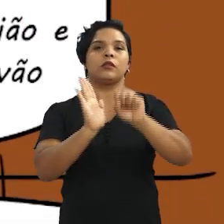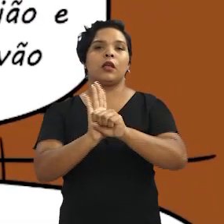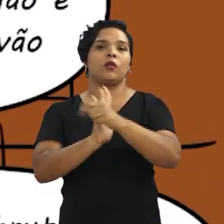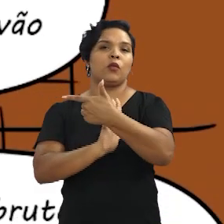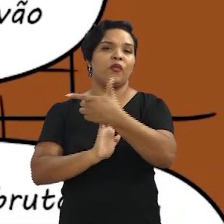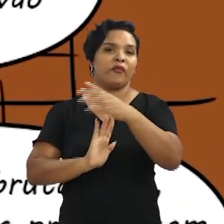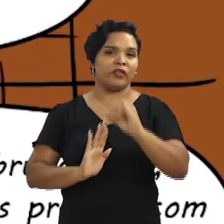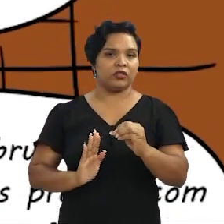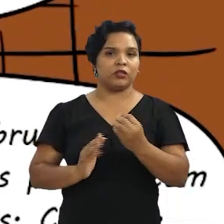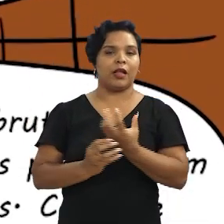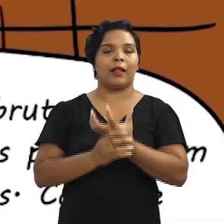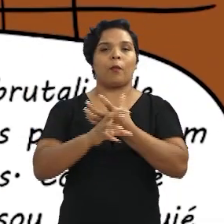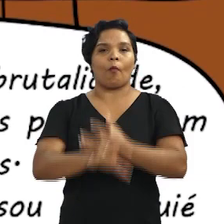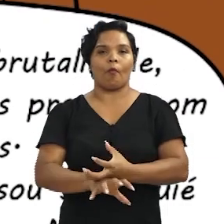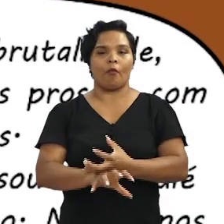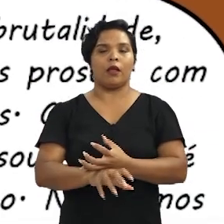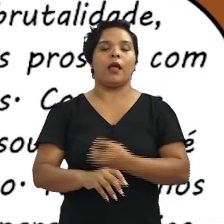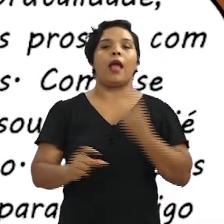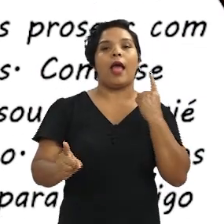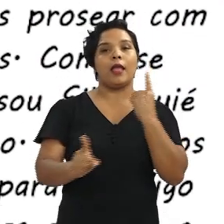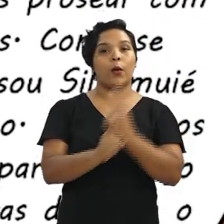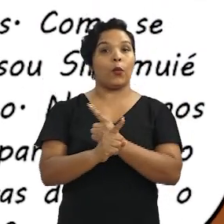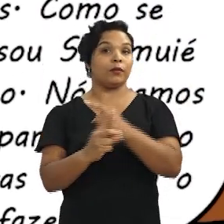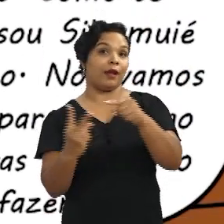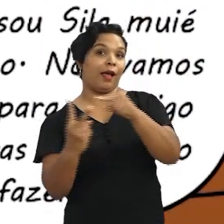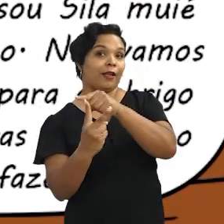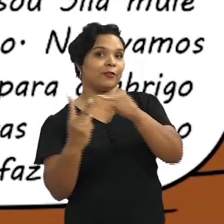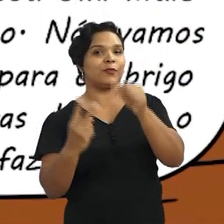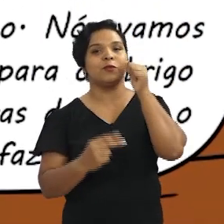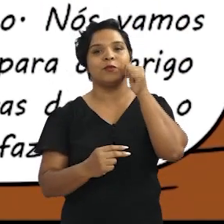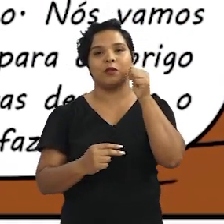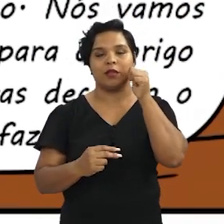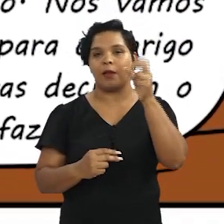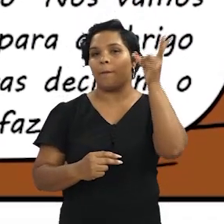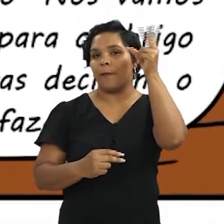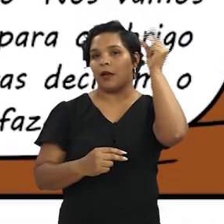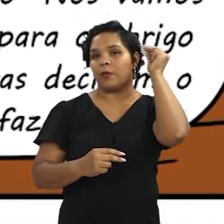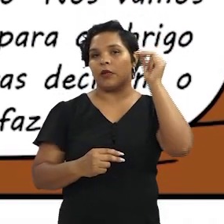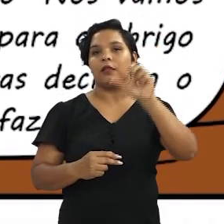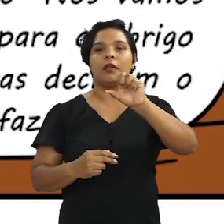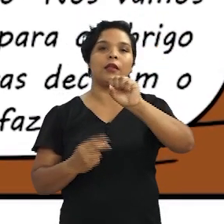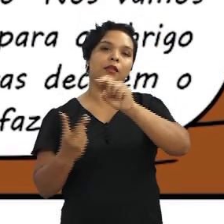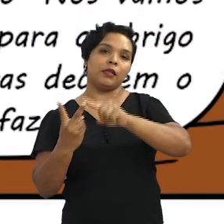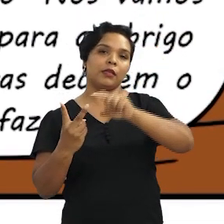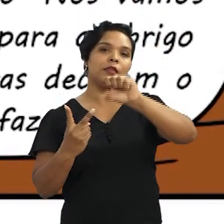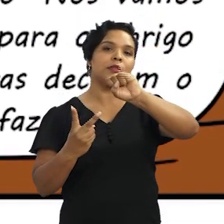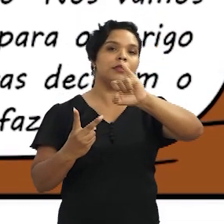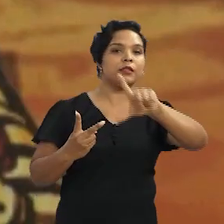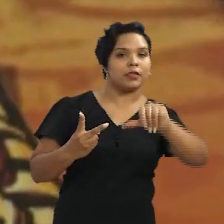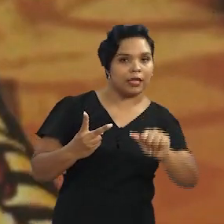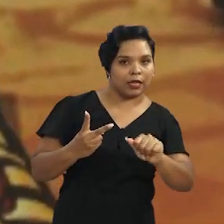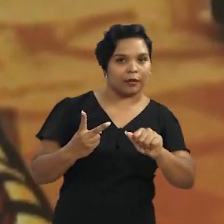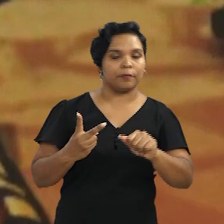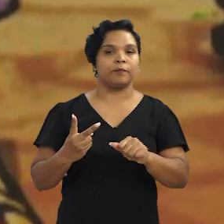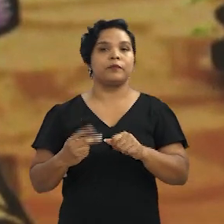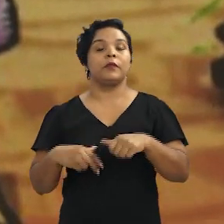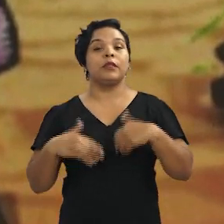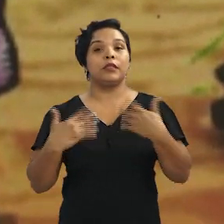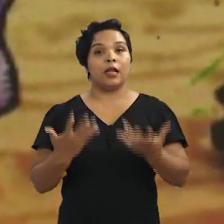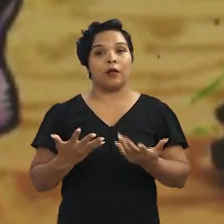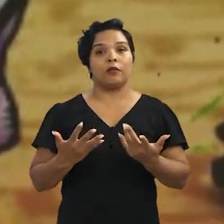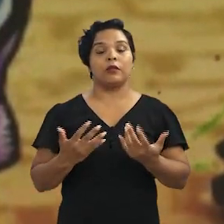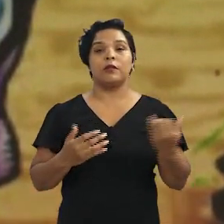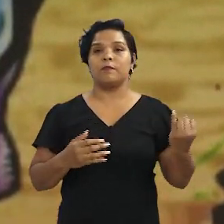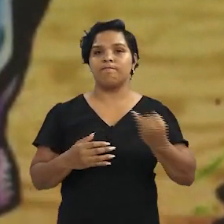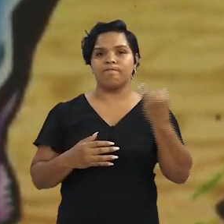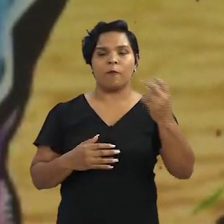tempo, no século XX, na Caatinga, e eles encontram as 2 em vida, Sila e Maria Bonita. esse estudo tem um